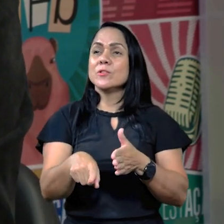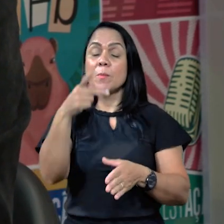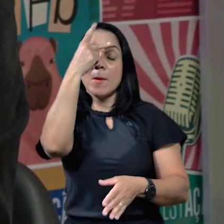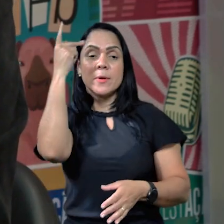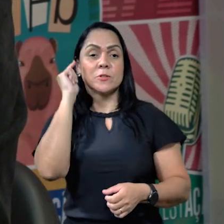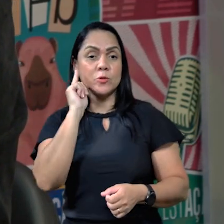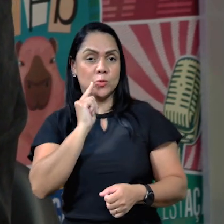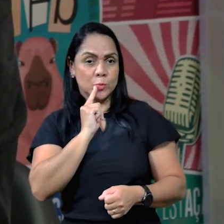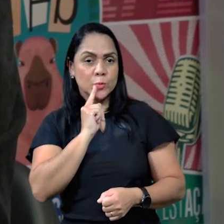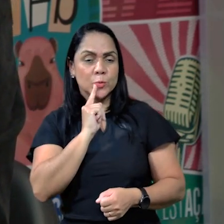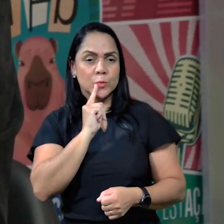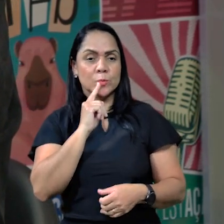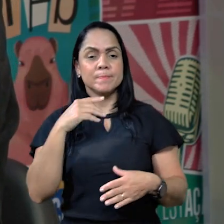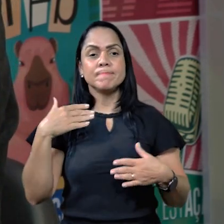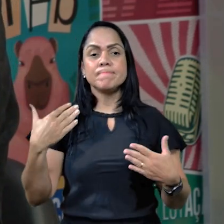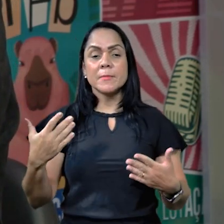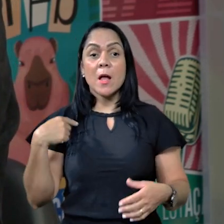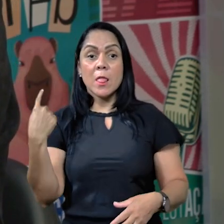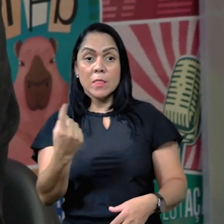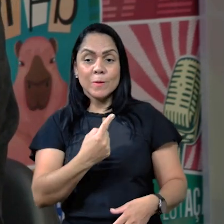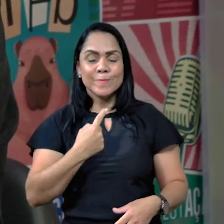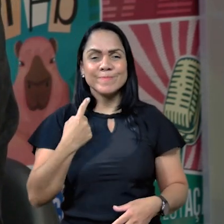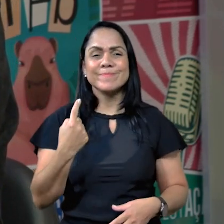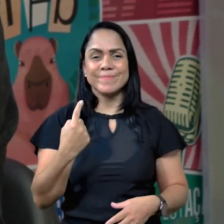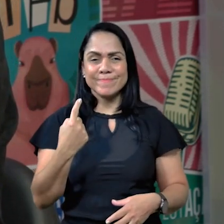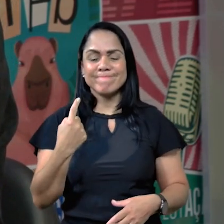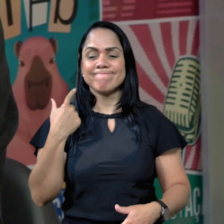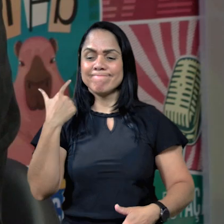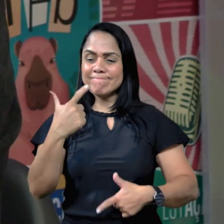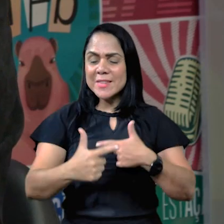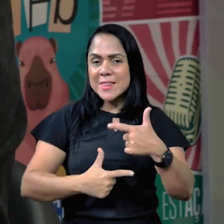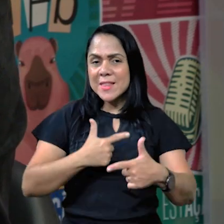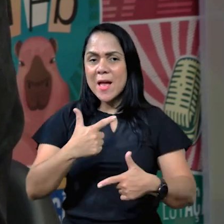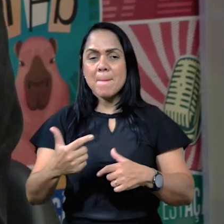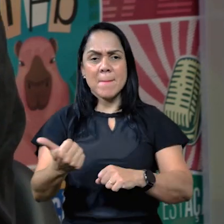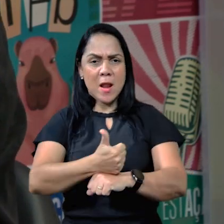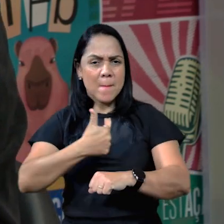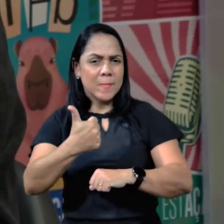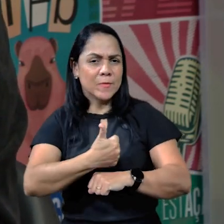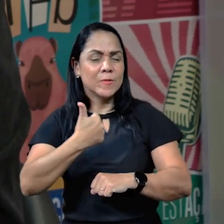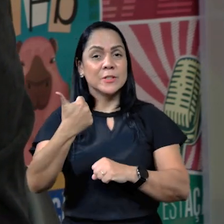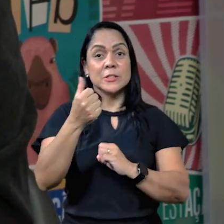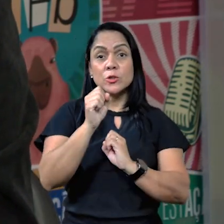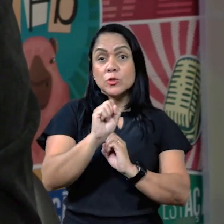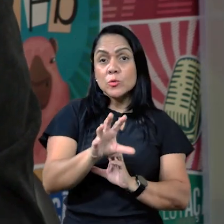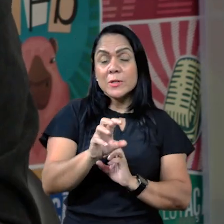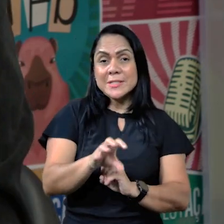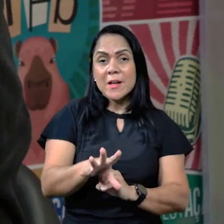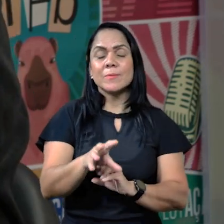Bem, eh, o nosso trabalho enquanto profissional da educação,